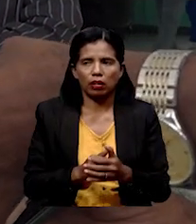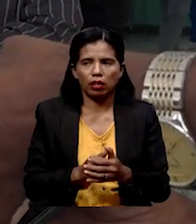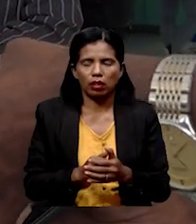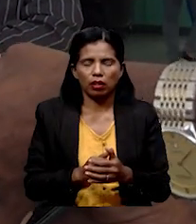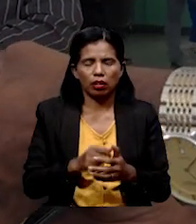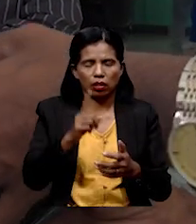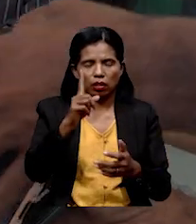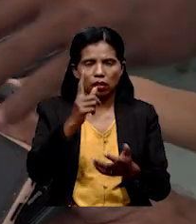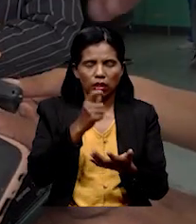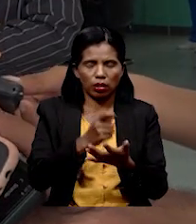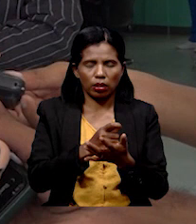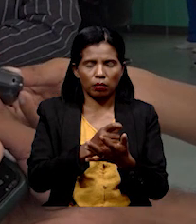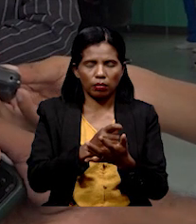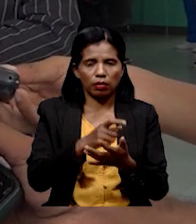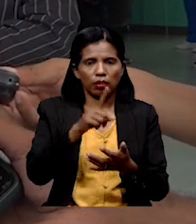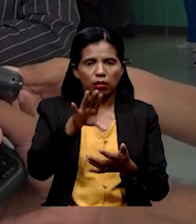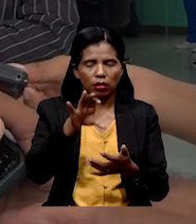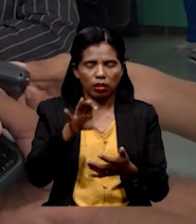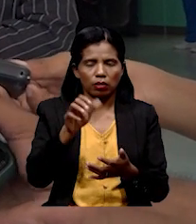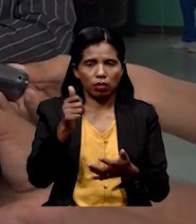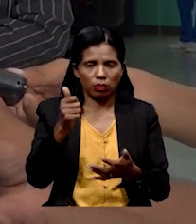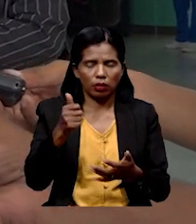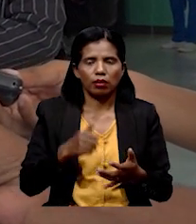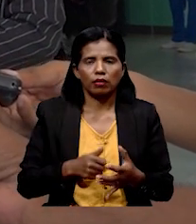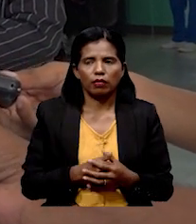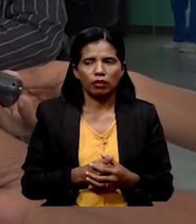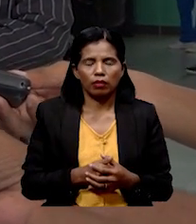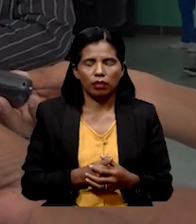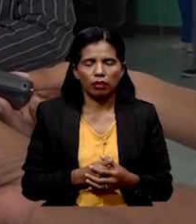1110. Né, vem aga, o